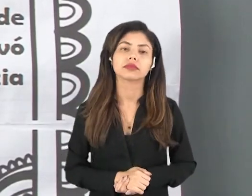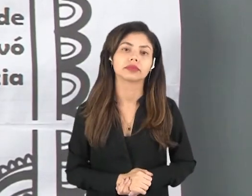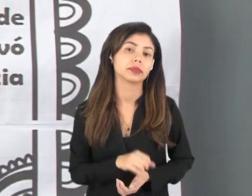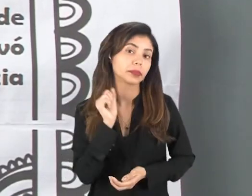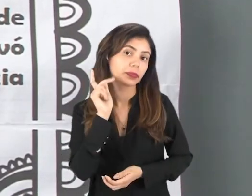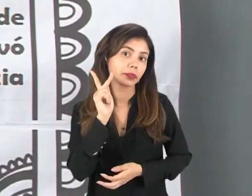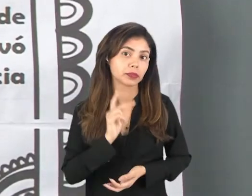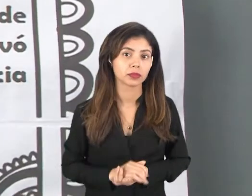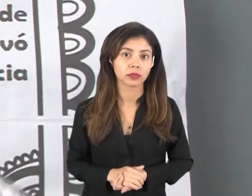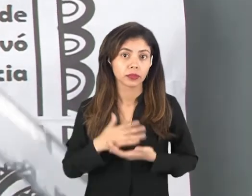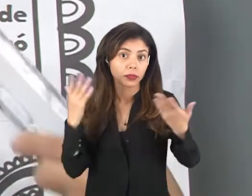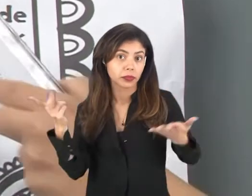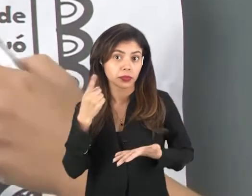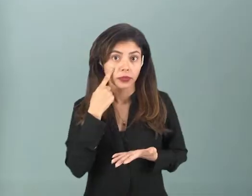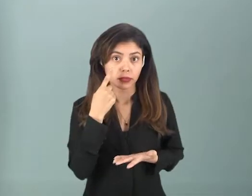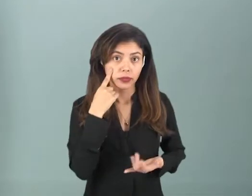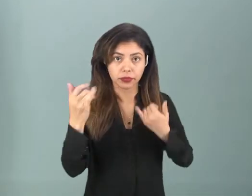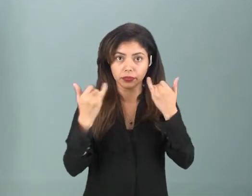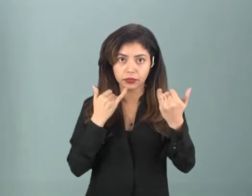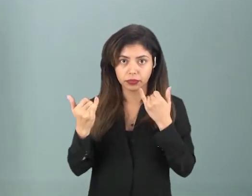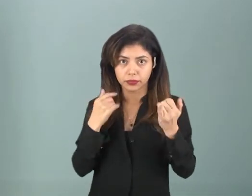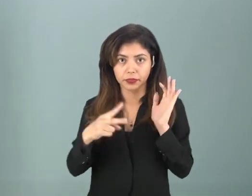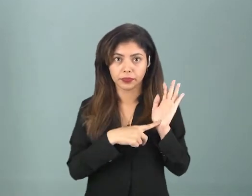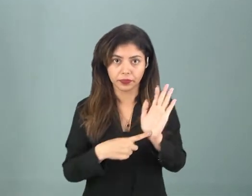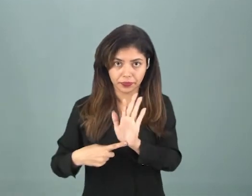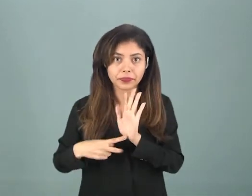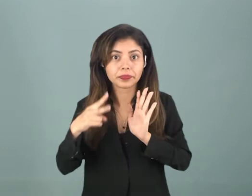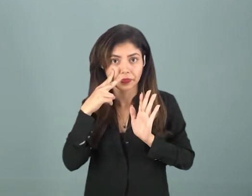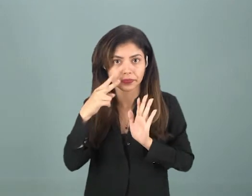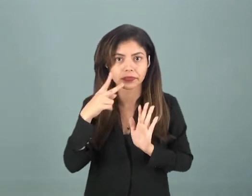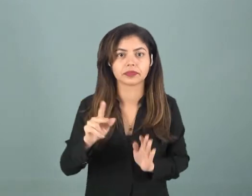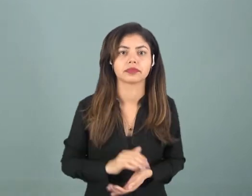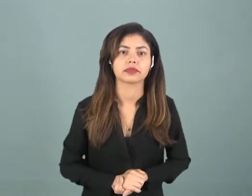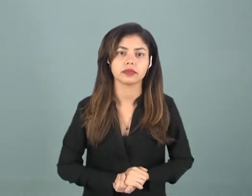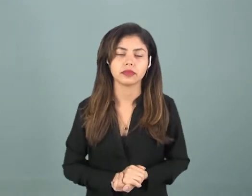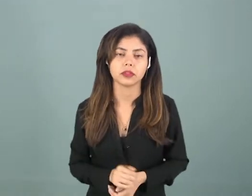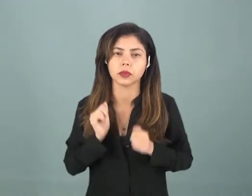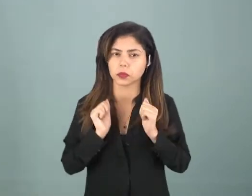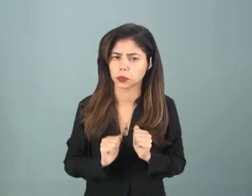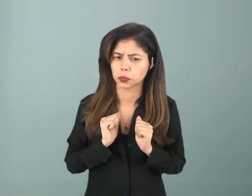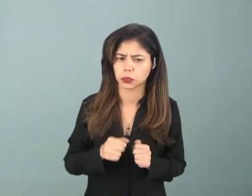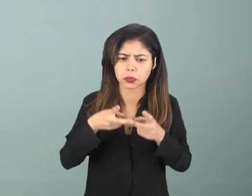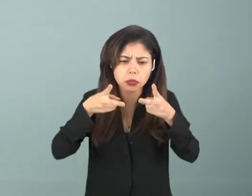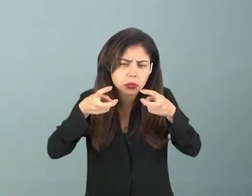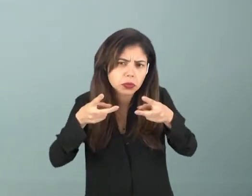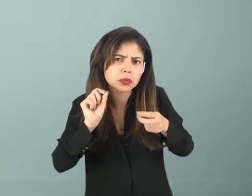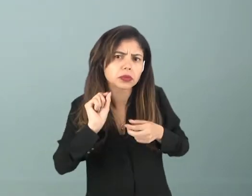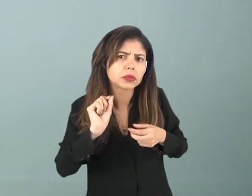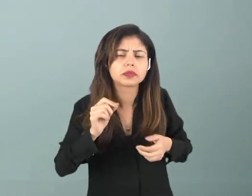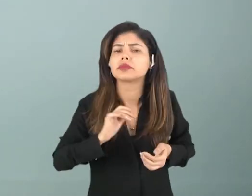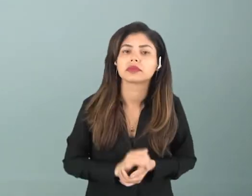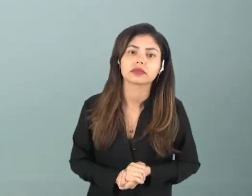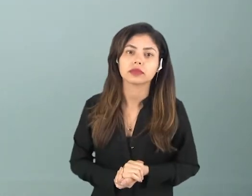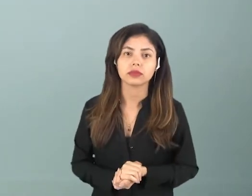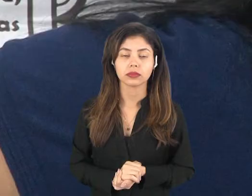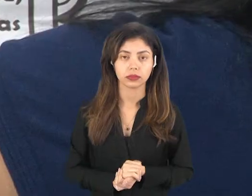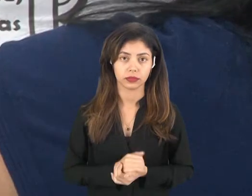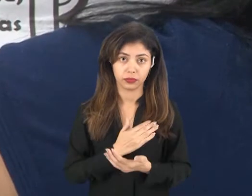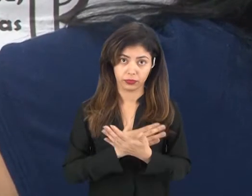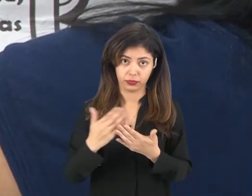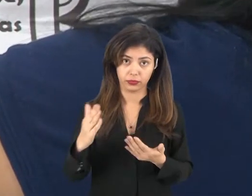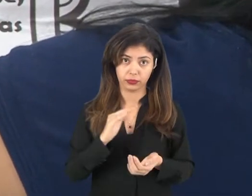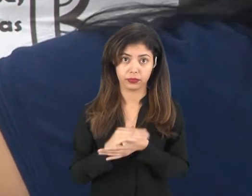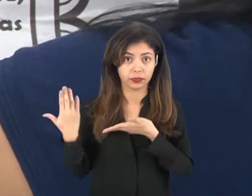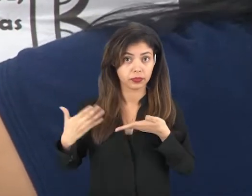1964. Aqui, ó. Ok? Então, olha só, quantas informações a gente vê na biografia de alguém. A gente pôde perceber aqui, ó. Começou com